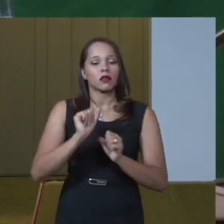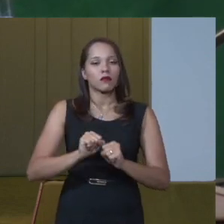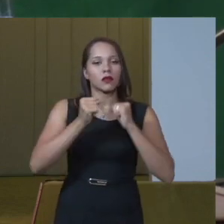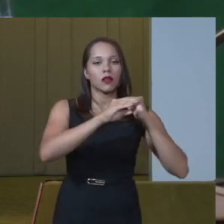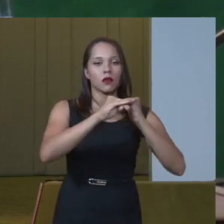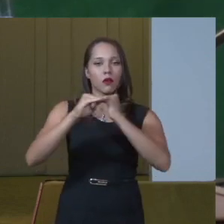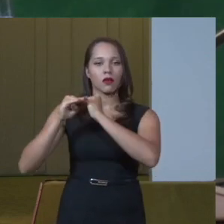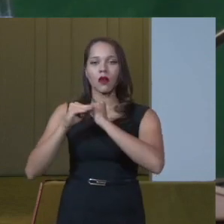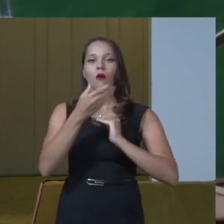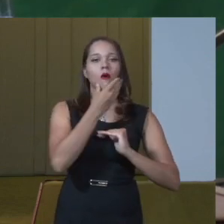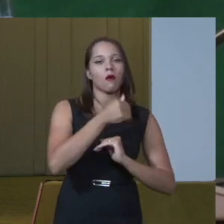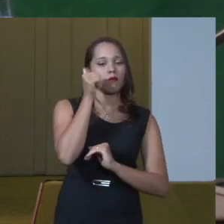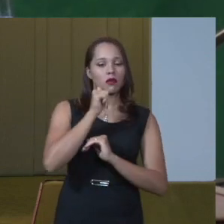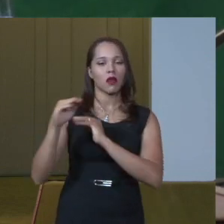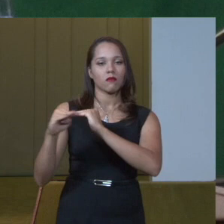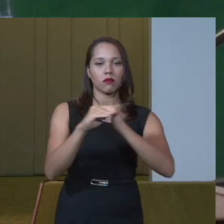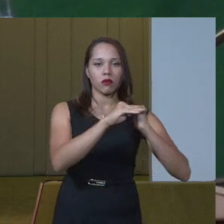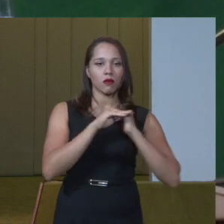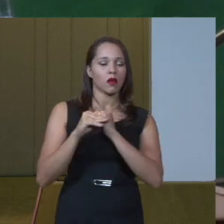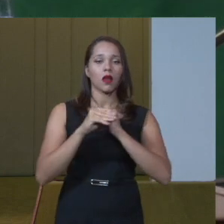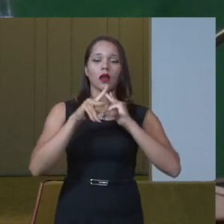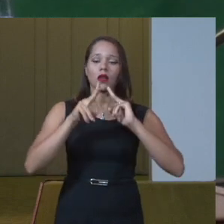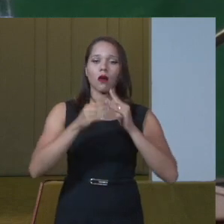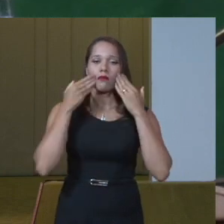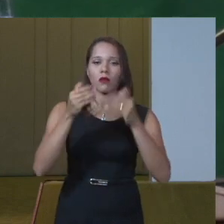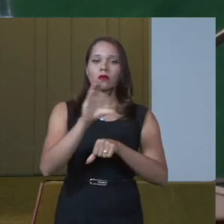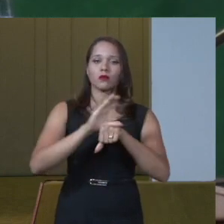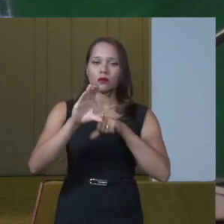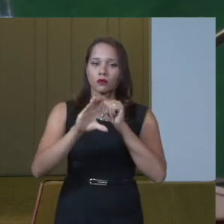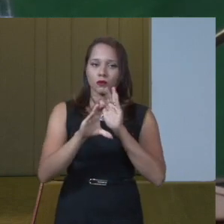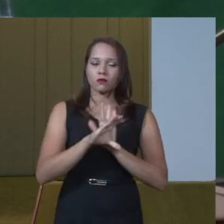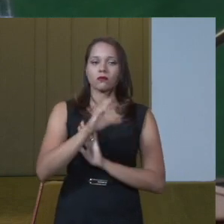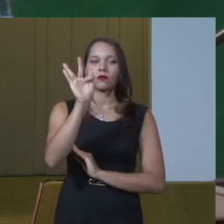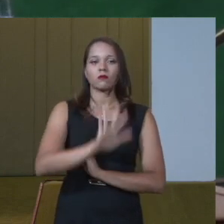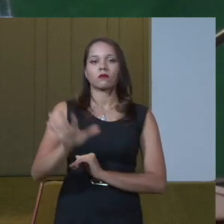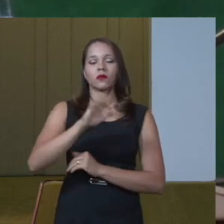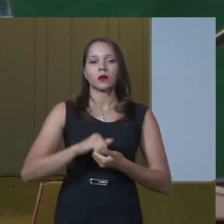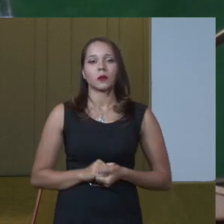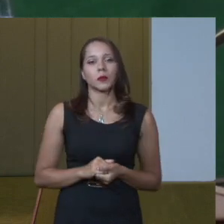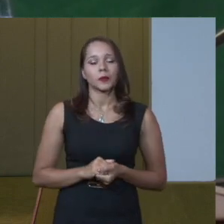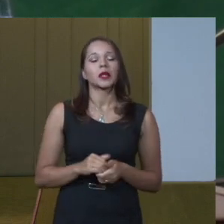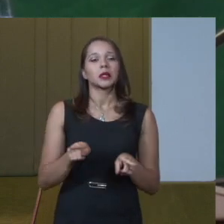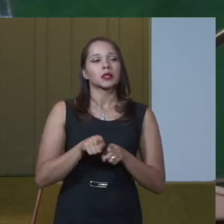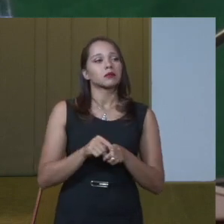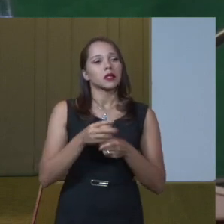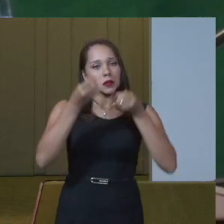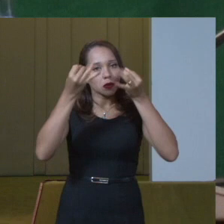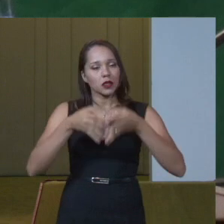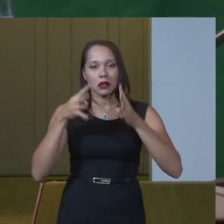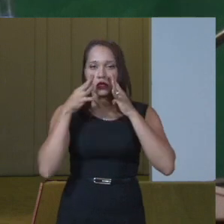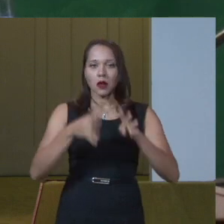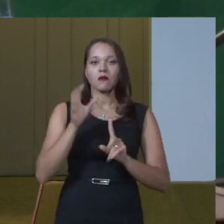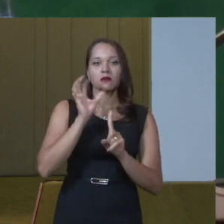plena entre mulheres e homens, conforme estabelece a Constituição Federal. Chamamos também a atenção para os